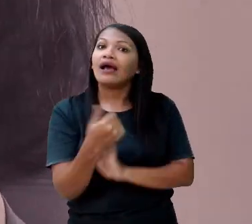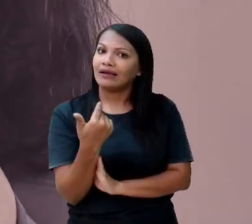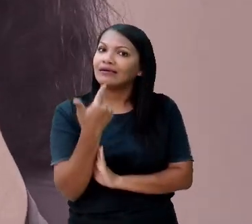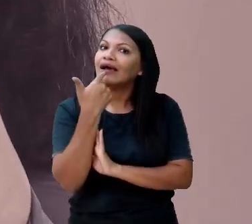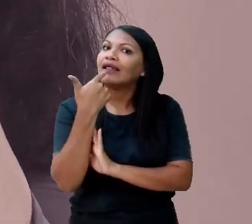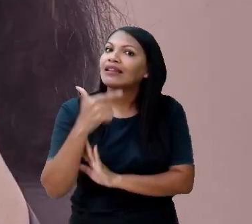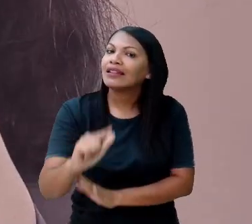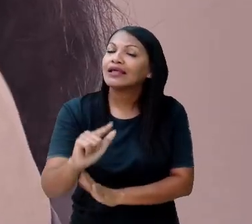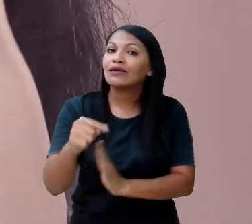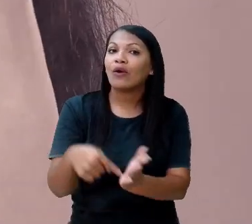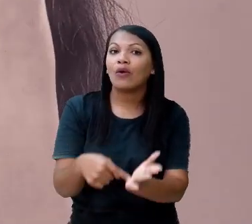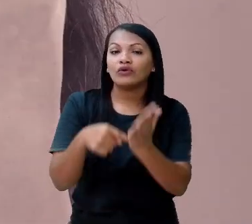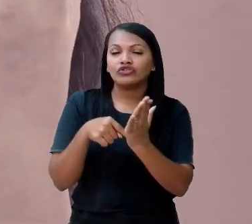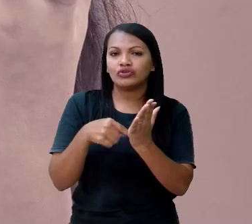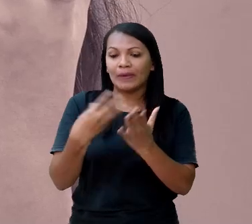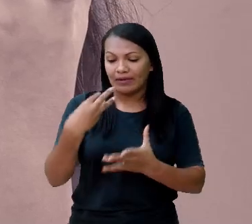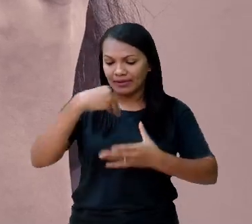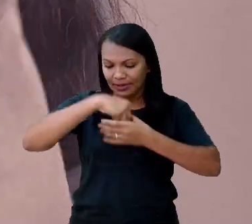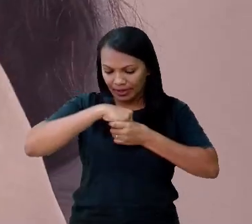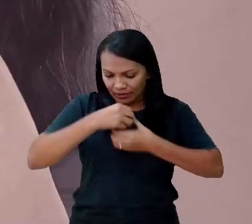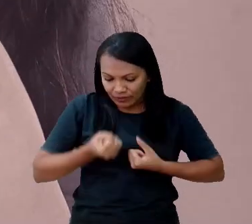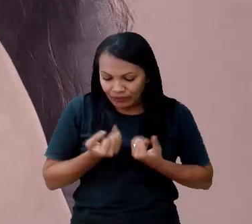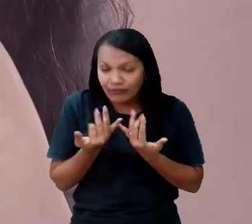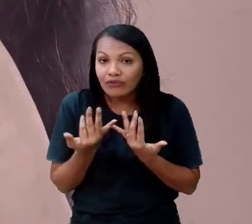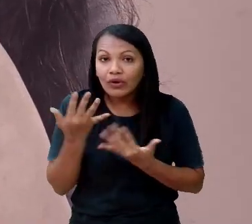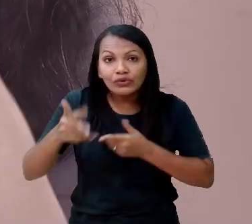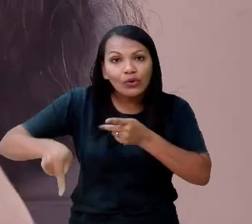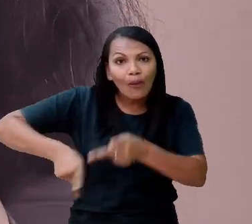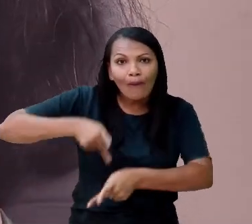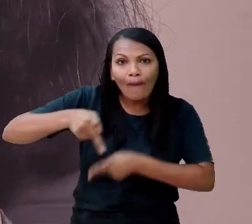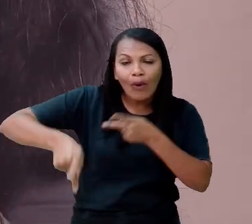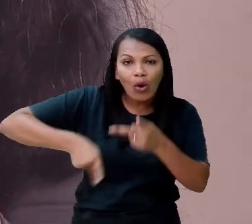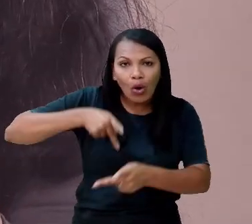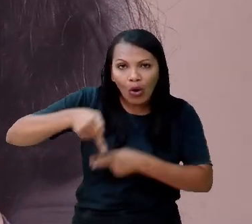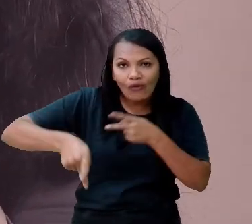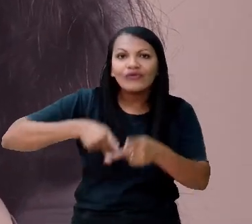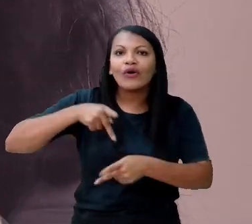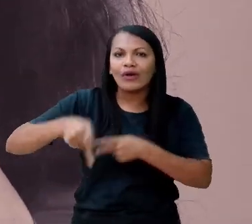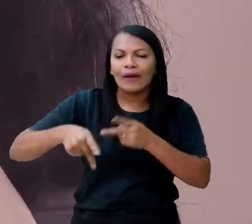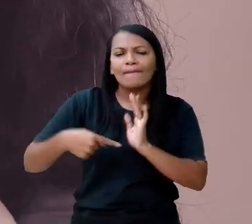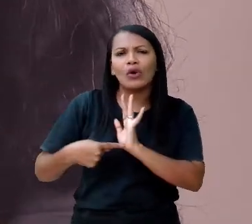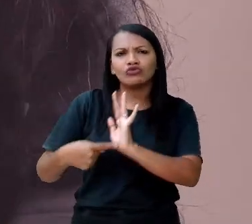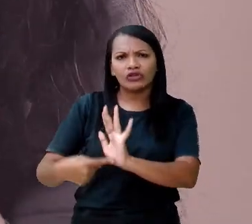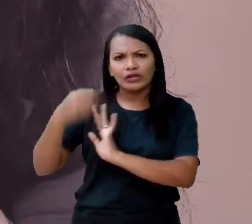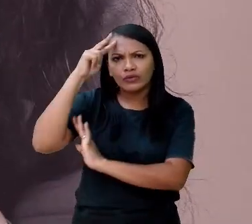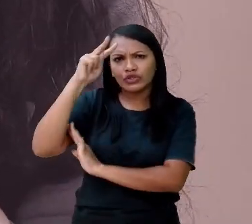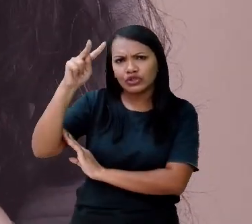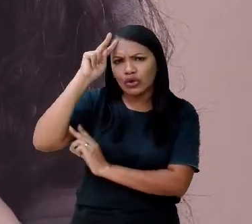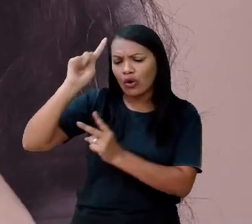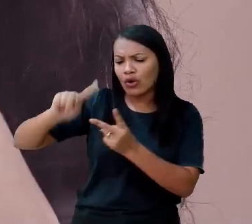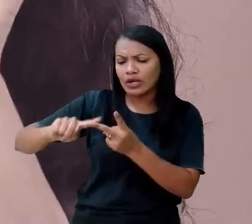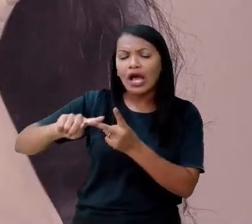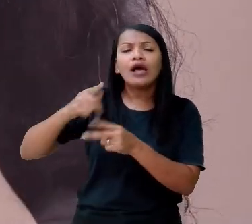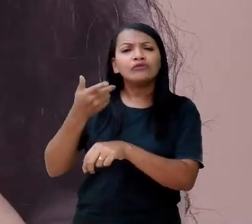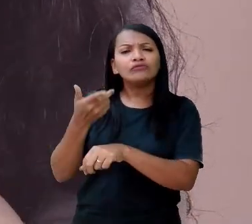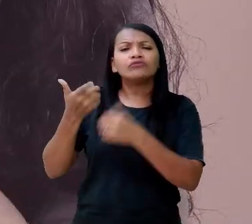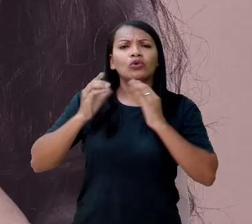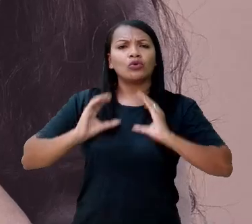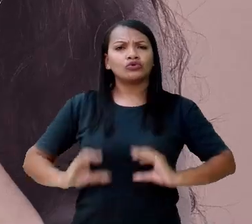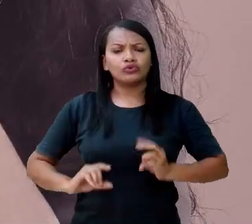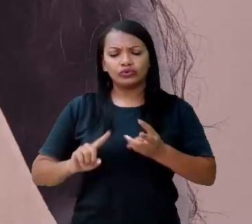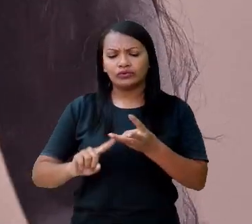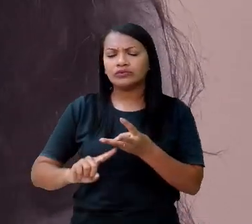o espelho da alma de um povo, refletindo sua história, seus costumes,